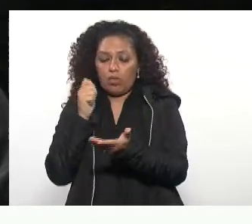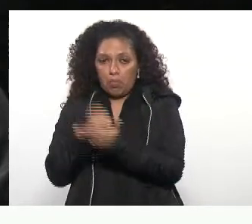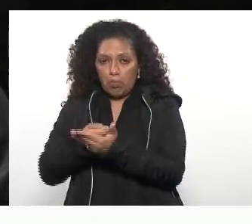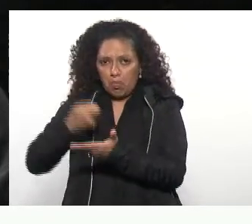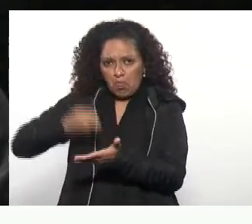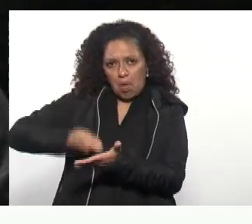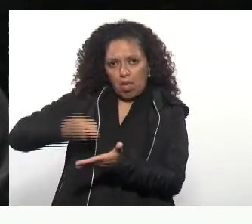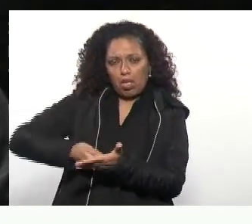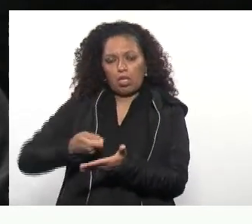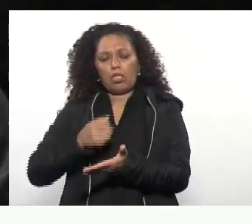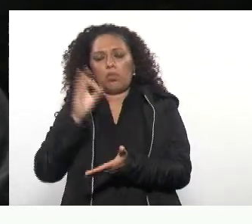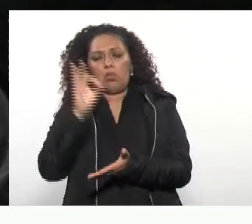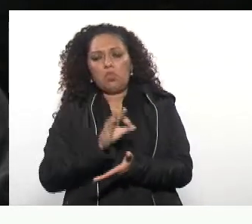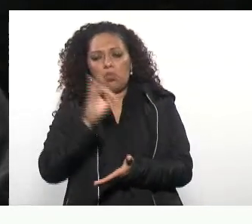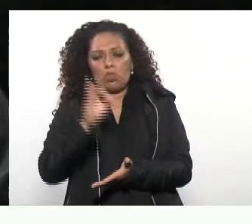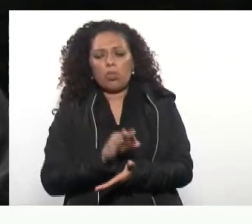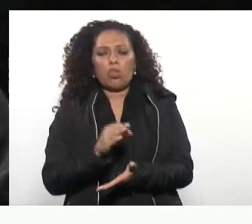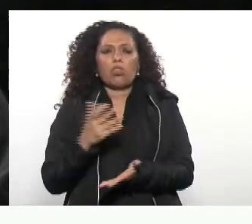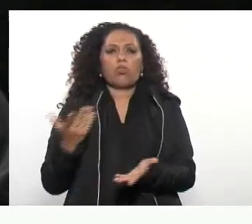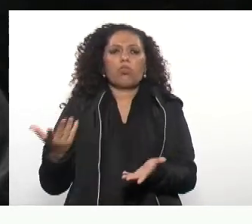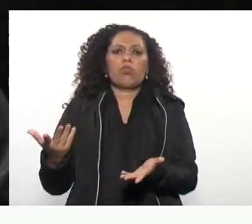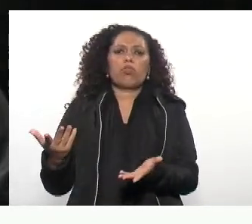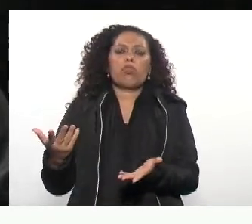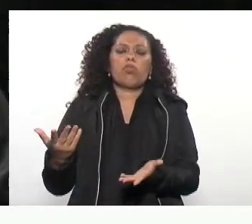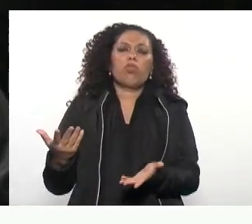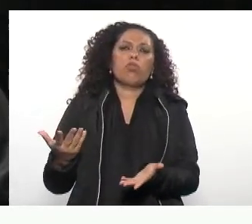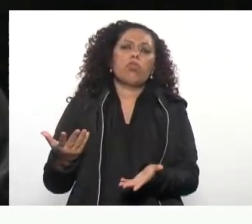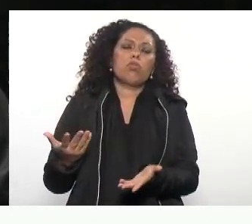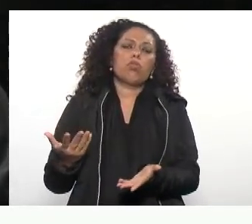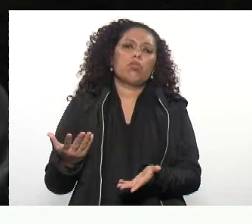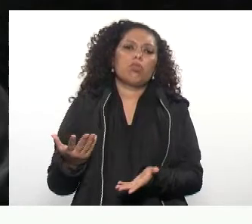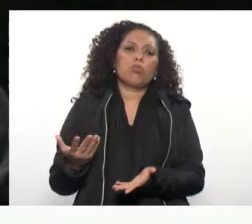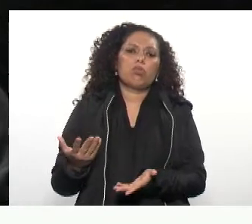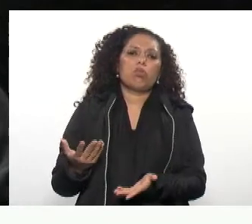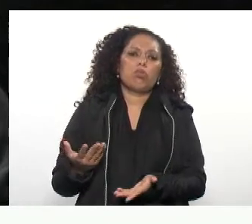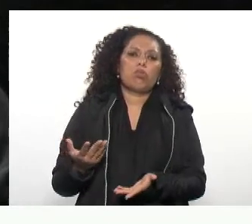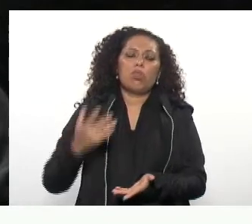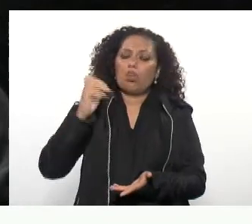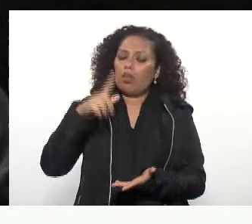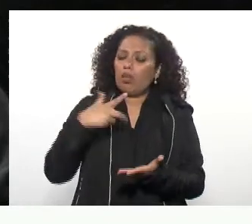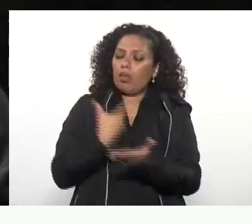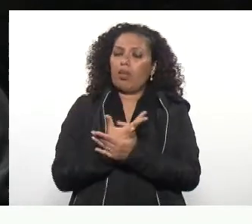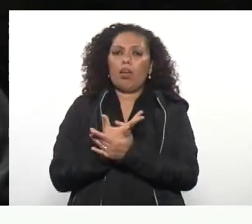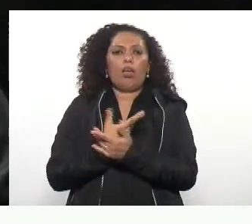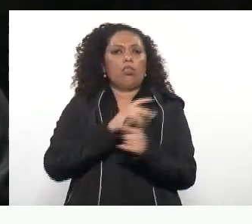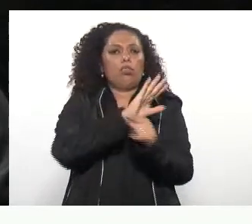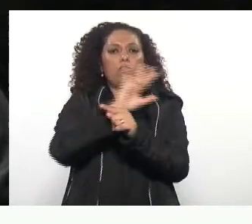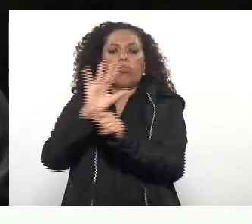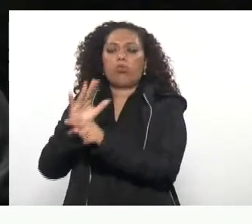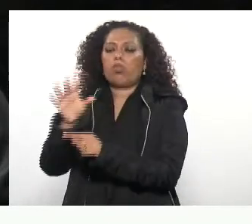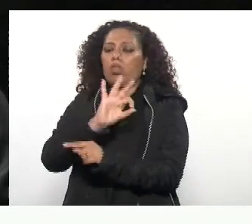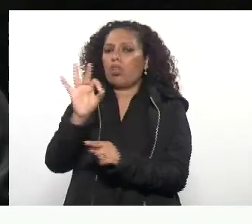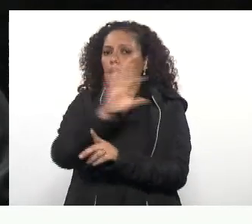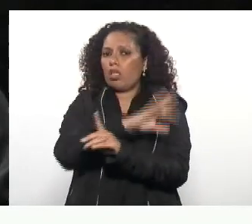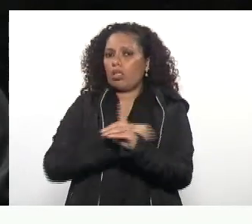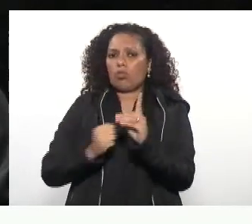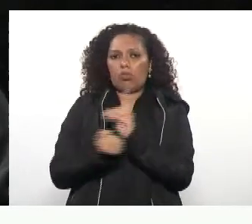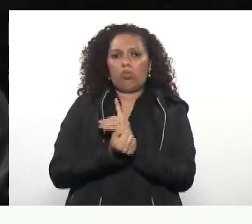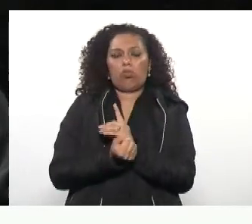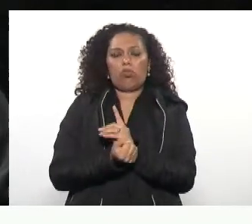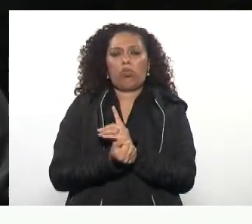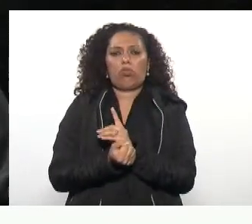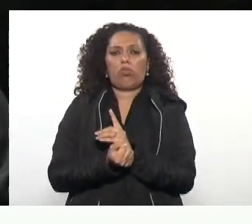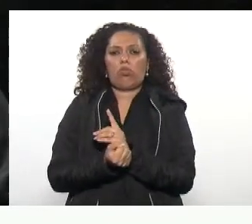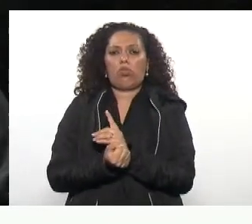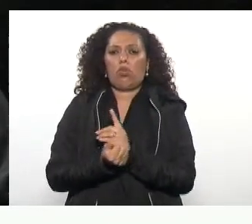consumo mínimo, seria um desserviço ao consumidor e também uma espécie